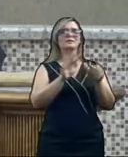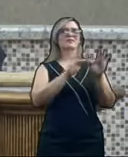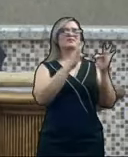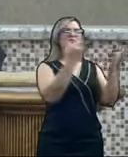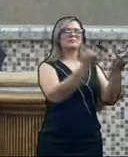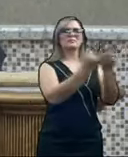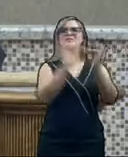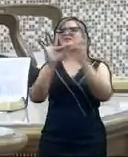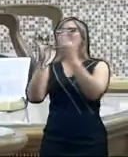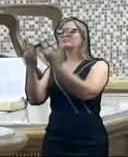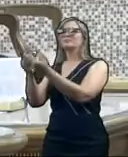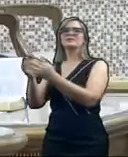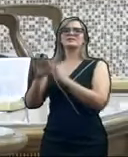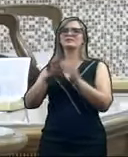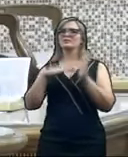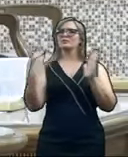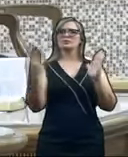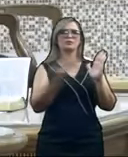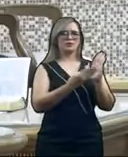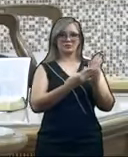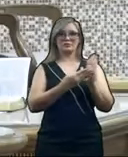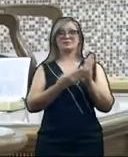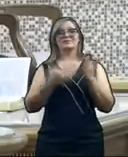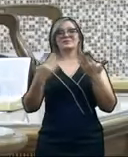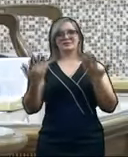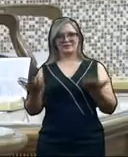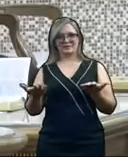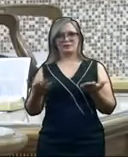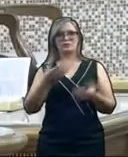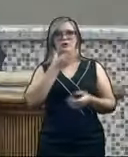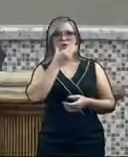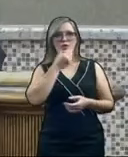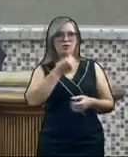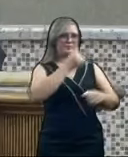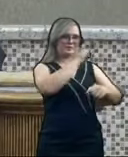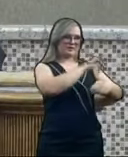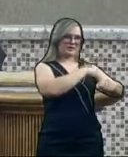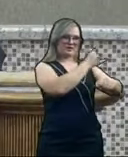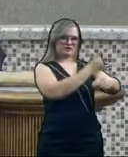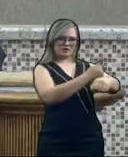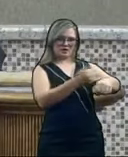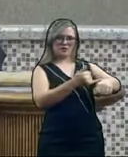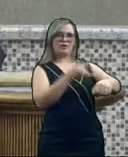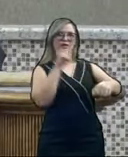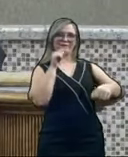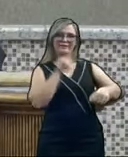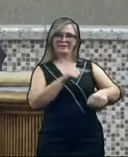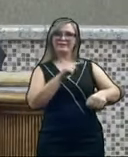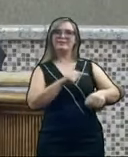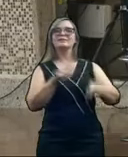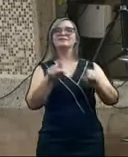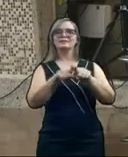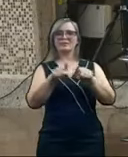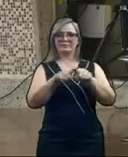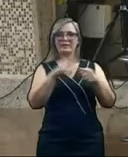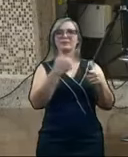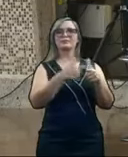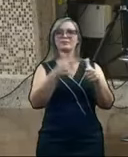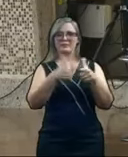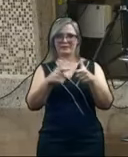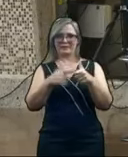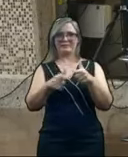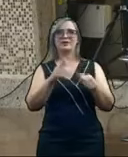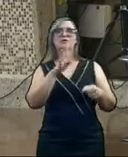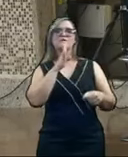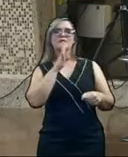família de Jacó não era diferente a todos nós sabemos que Jacó nasce é o